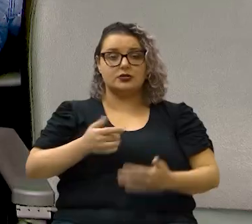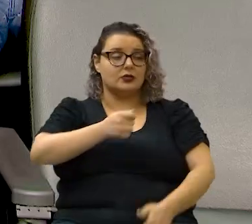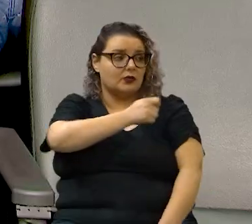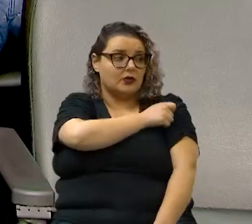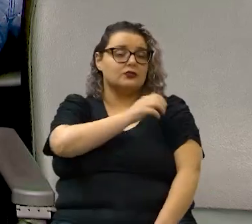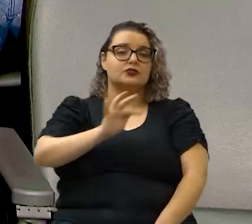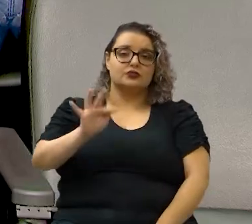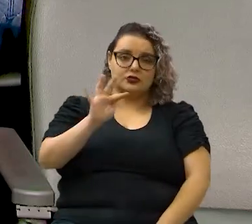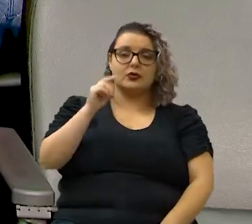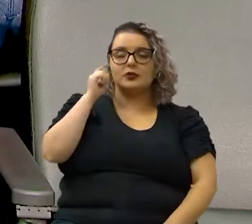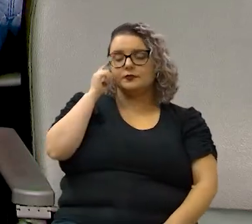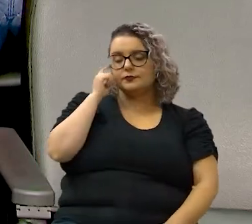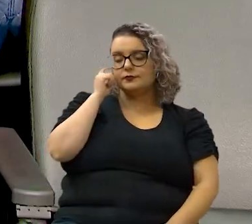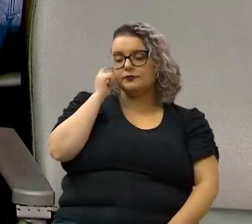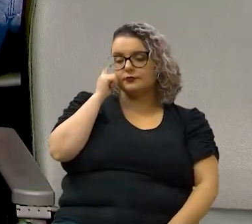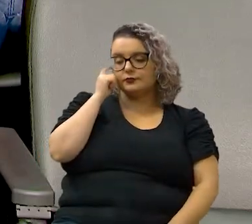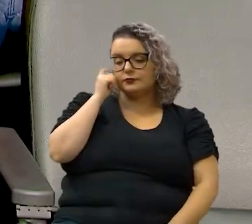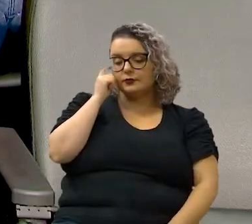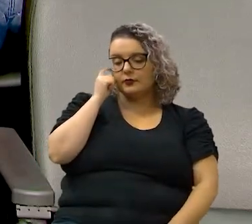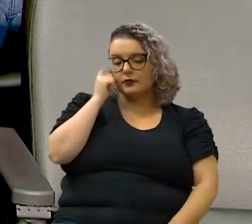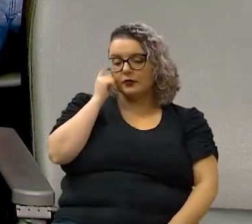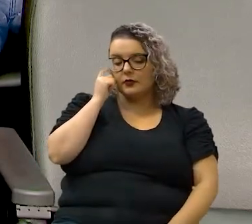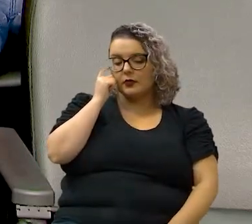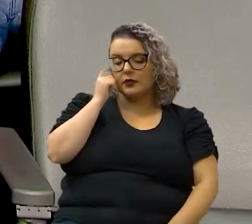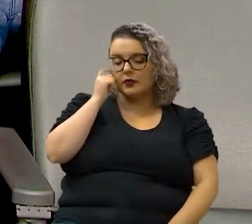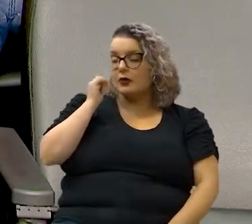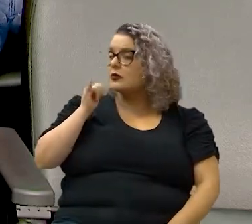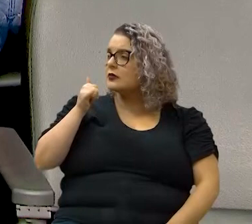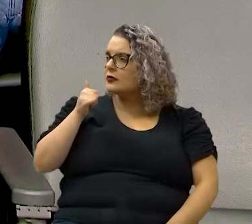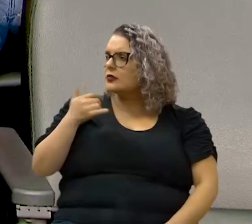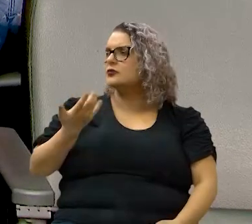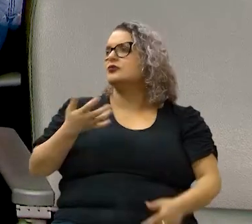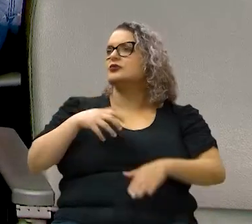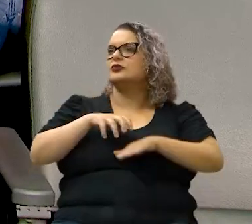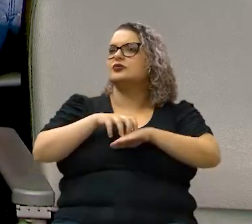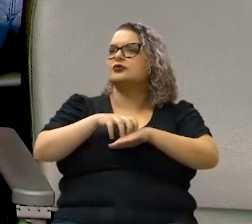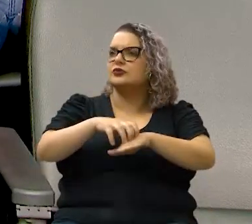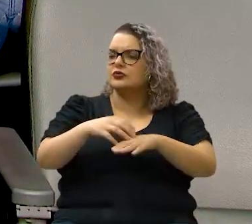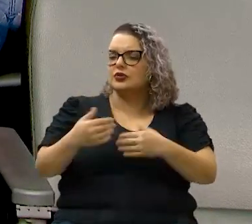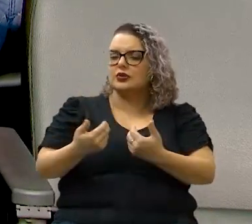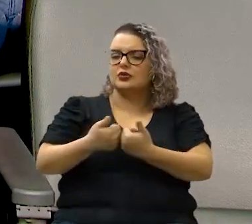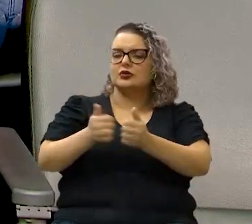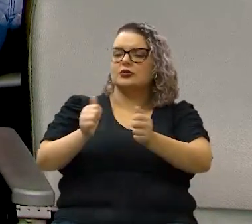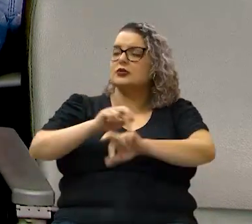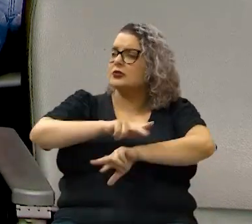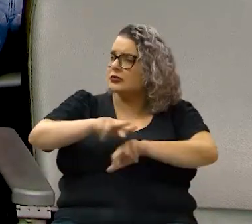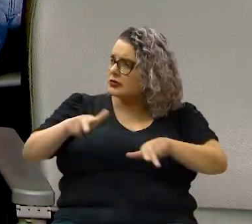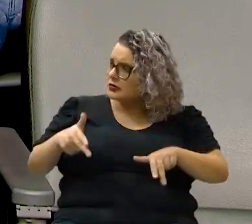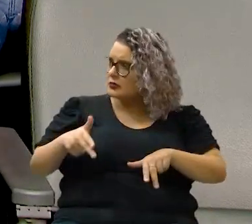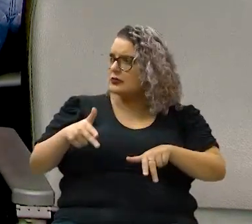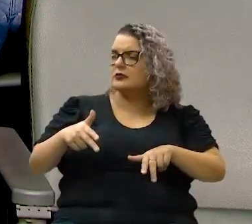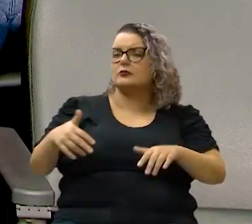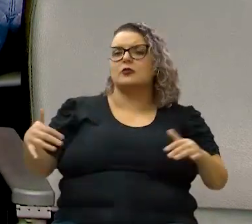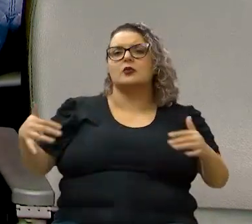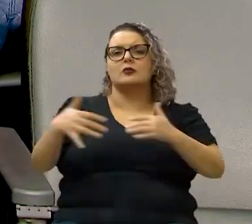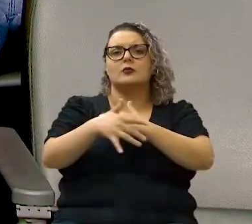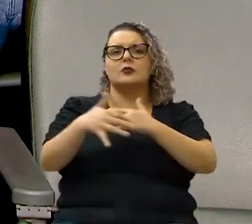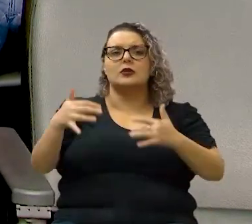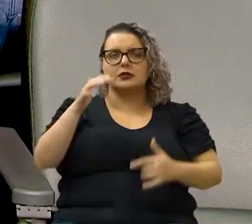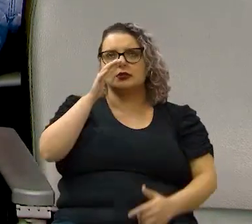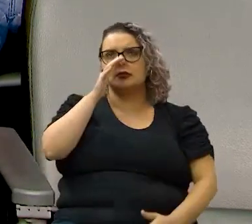cidade. Você citou essa na parte de transporte, de mobilidade urbana. Quero começar falando também sobre